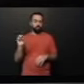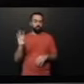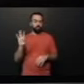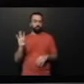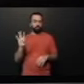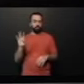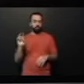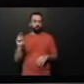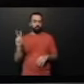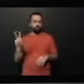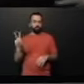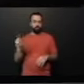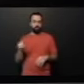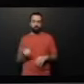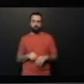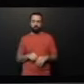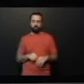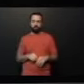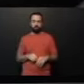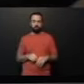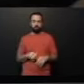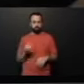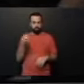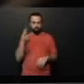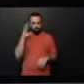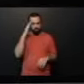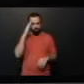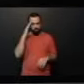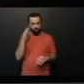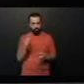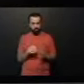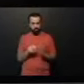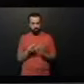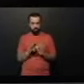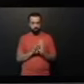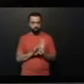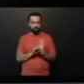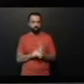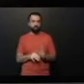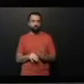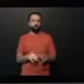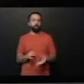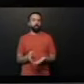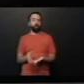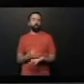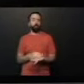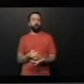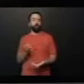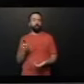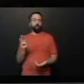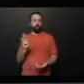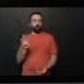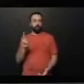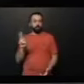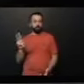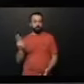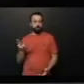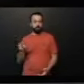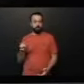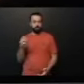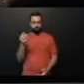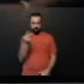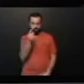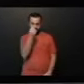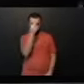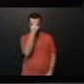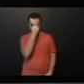42. Nós vamos fazer um entender o texto, né? Na página 43, o